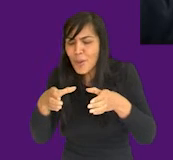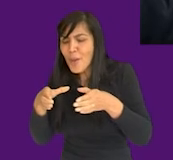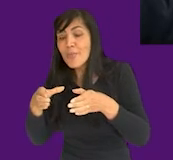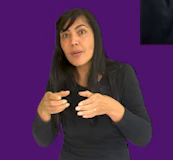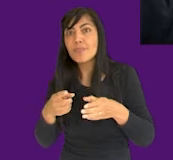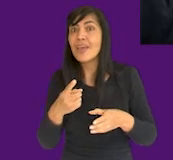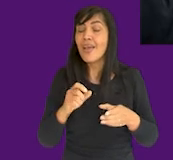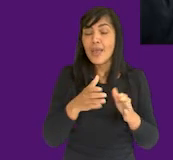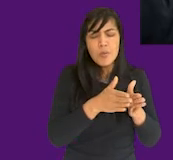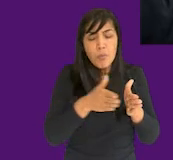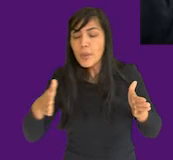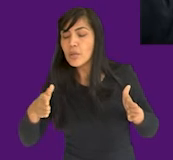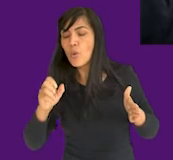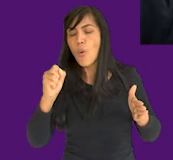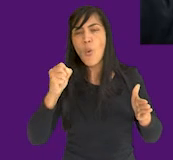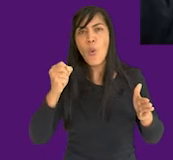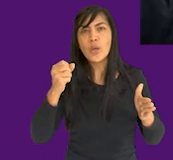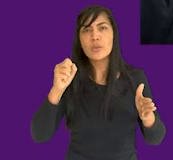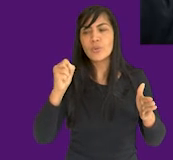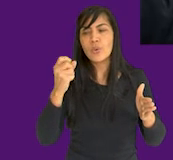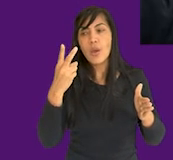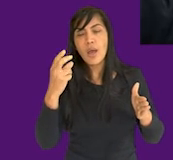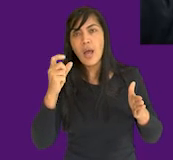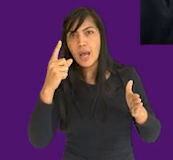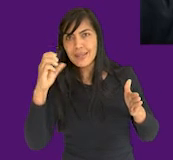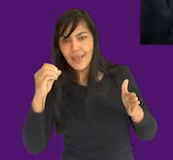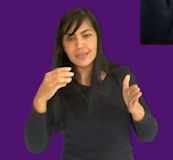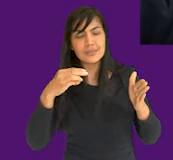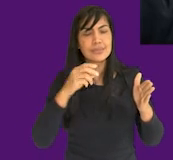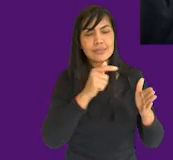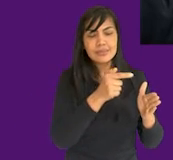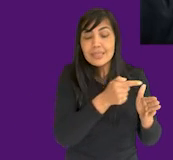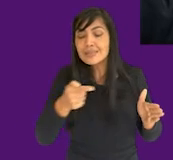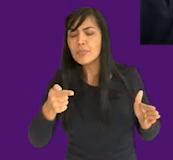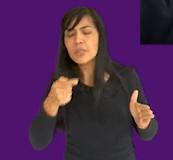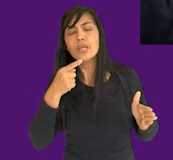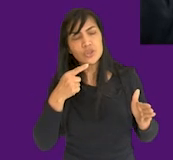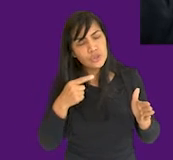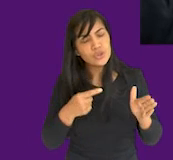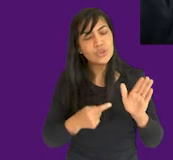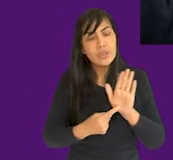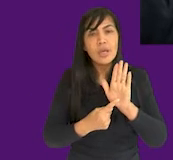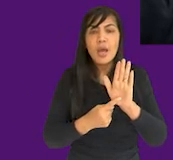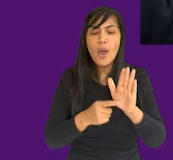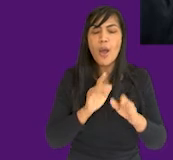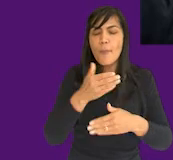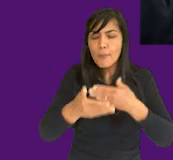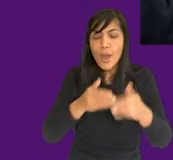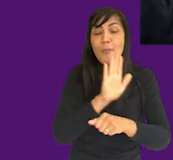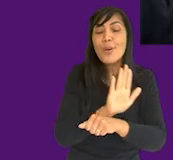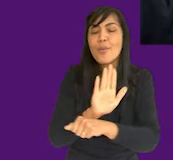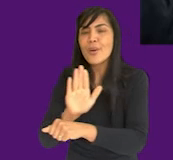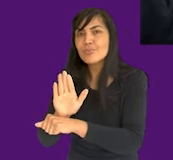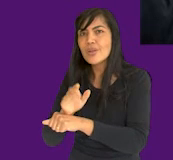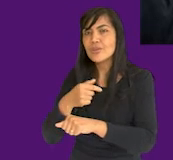de oito a dez semanas nós oferecemos momentos para guiá-los na direção